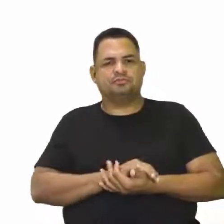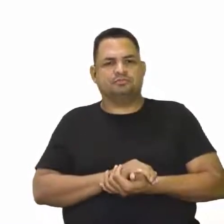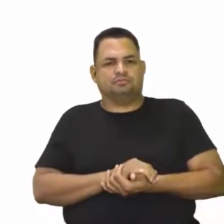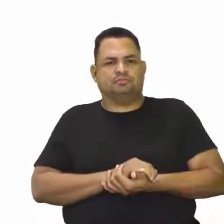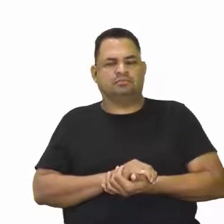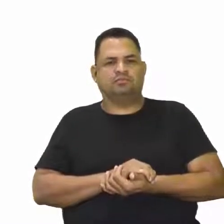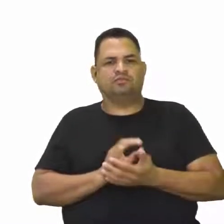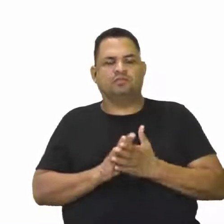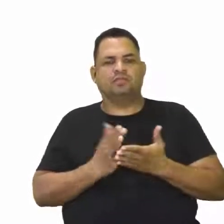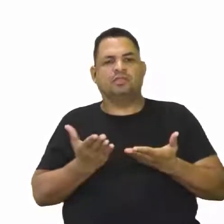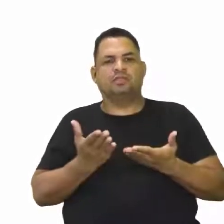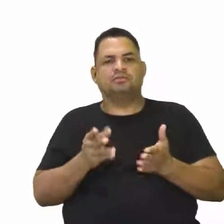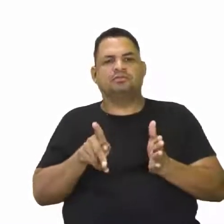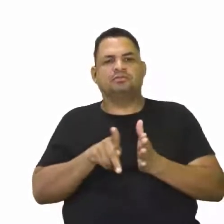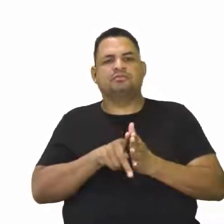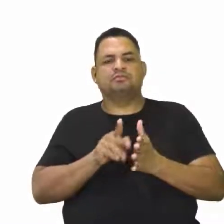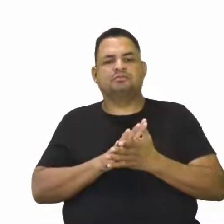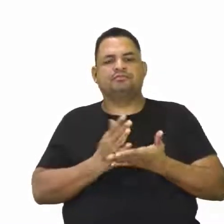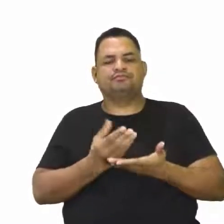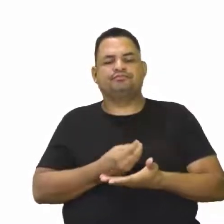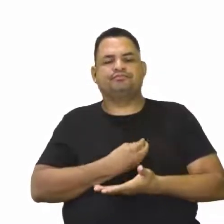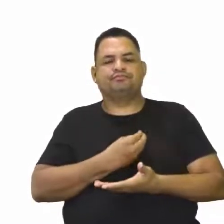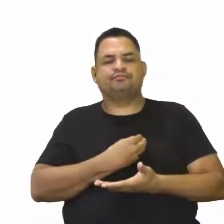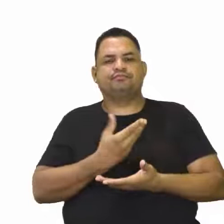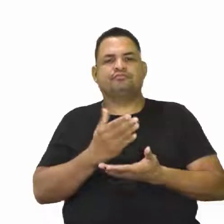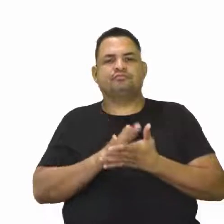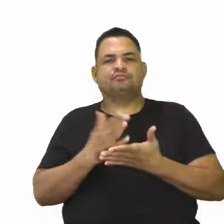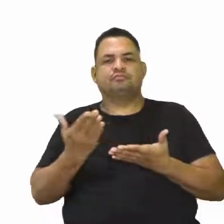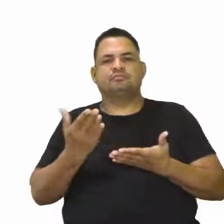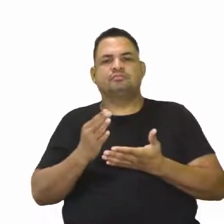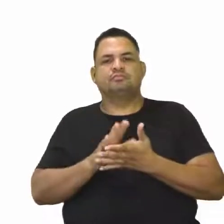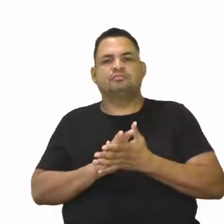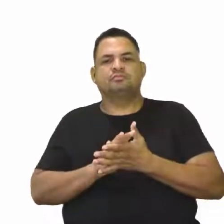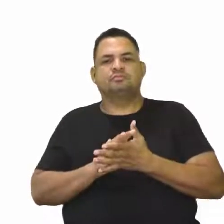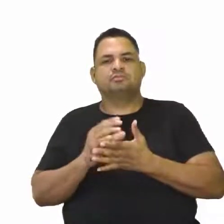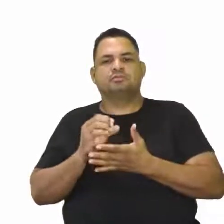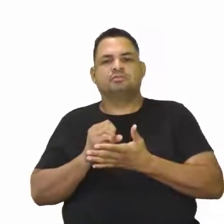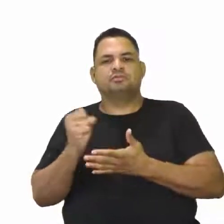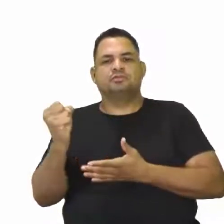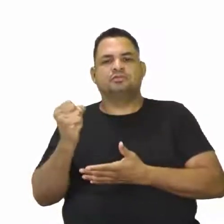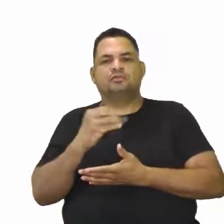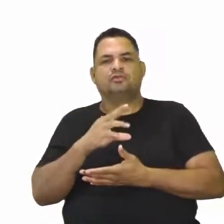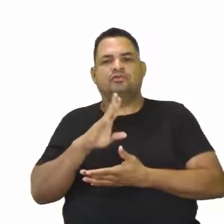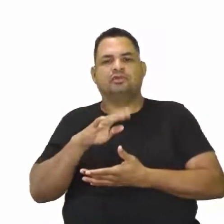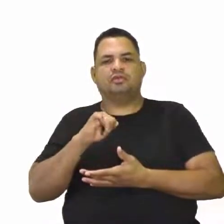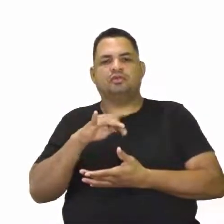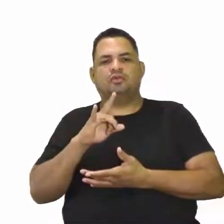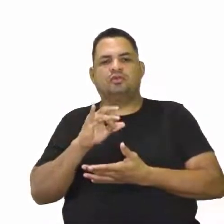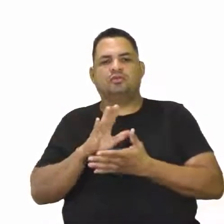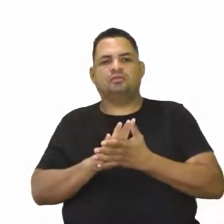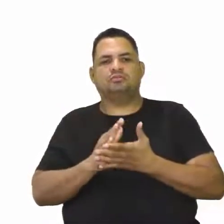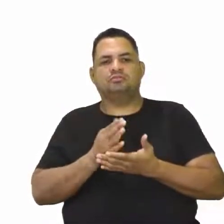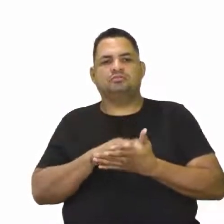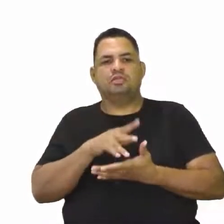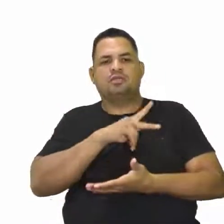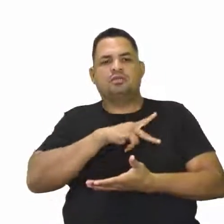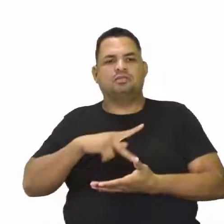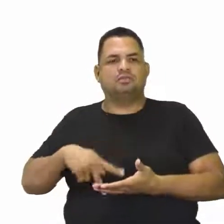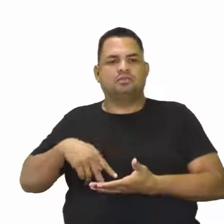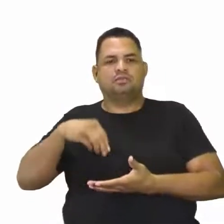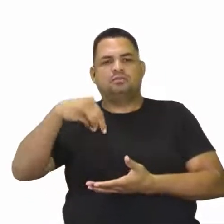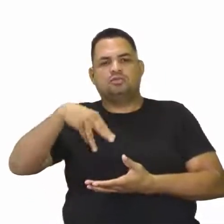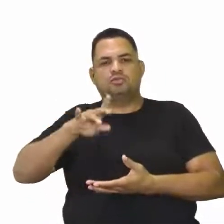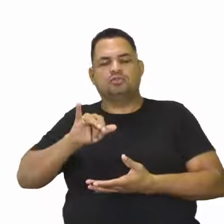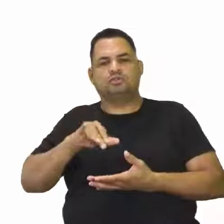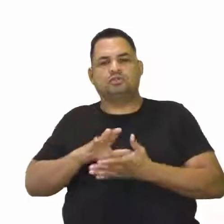aos compatriotas radicados em Nova York, o então presidente Mujica expressa o desejo de que os